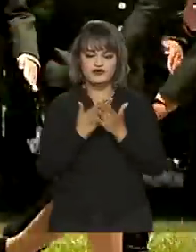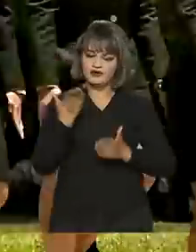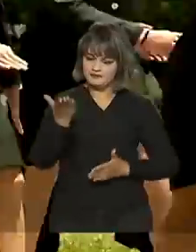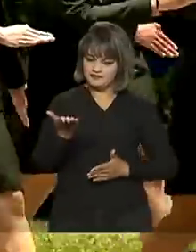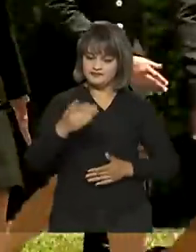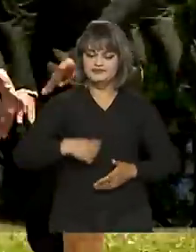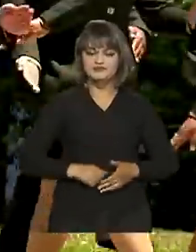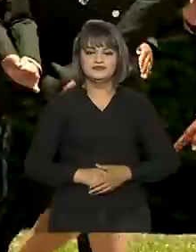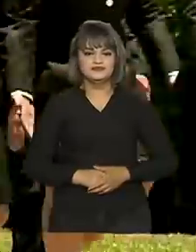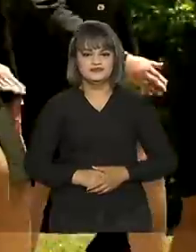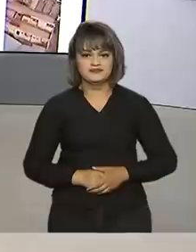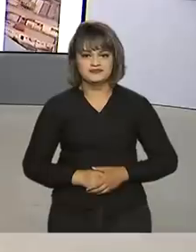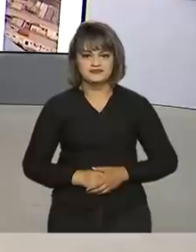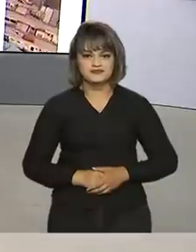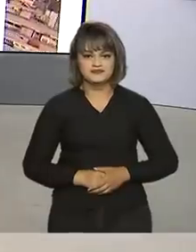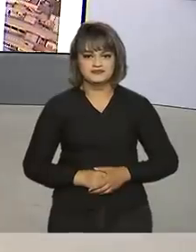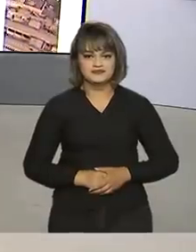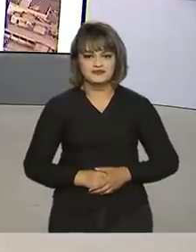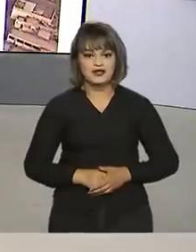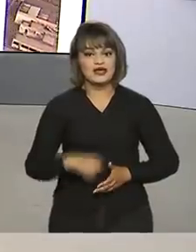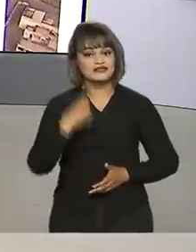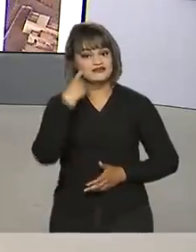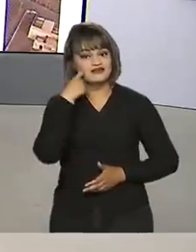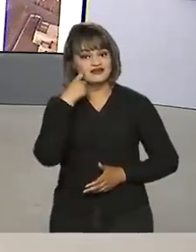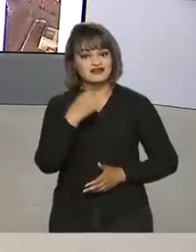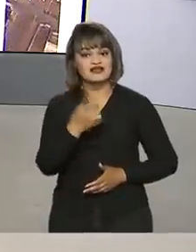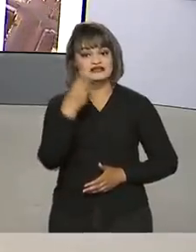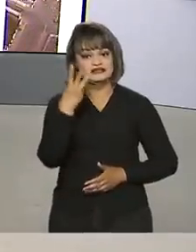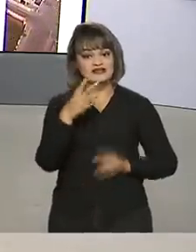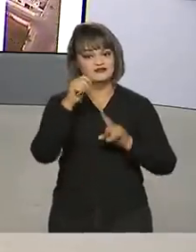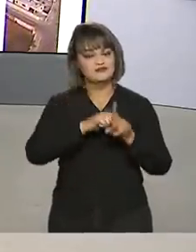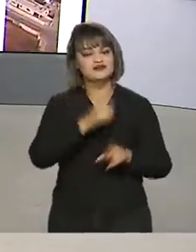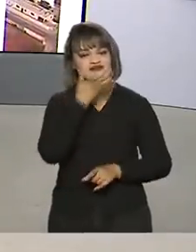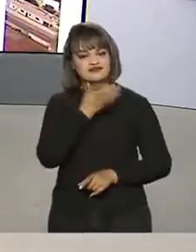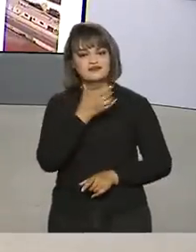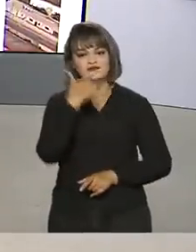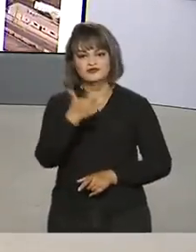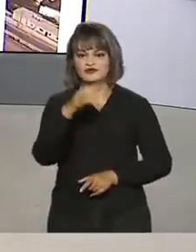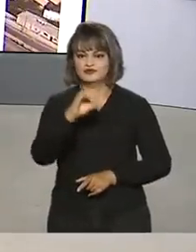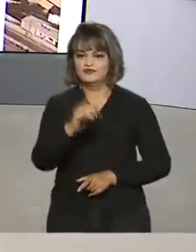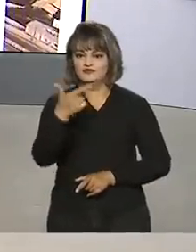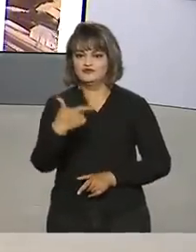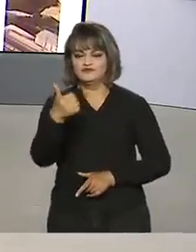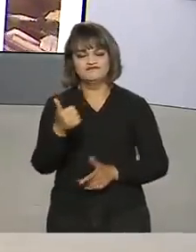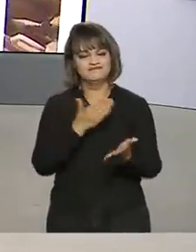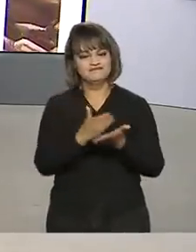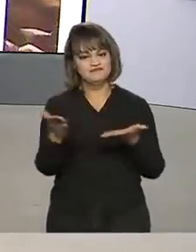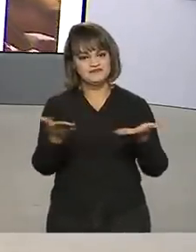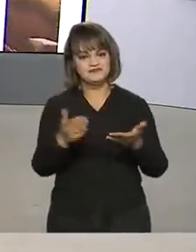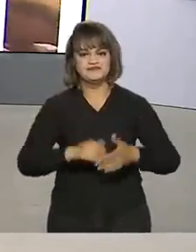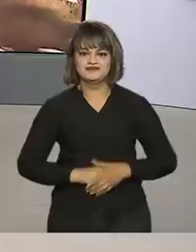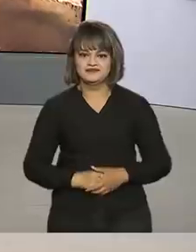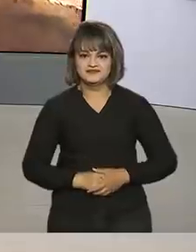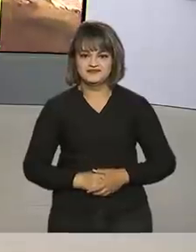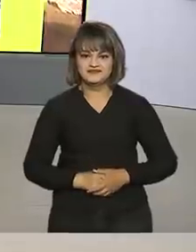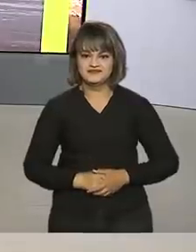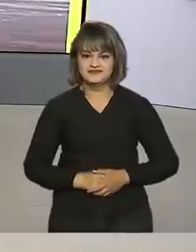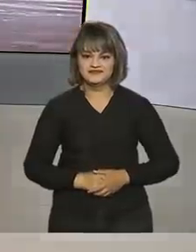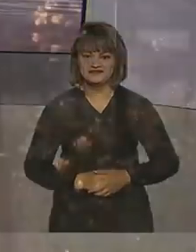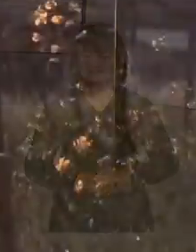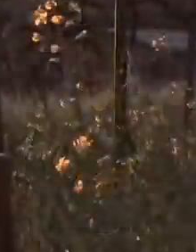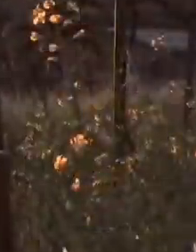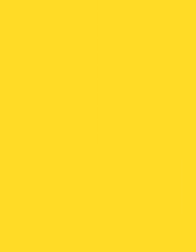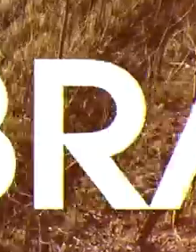logística do exército brasileiro sexta-feira três de dezembro de 2021 o Brasil em dia está começando